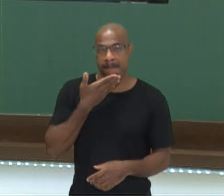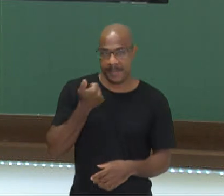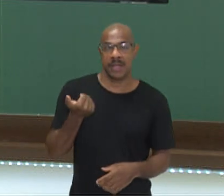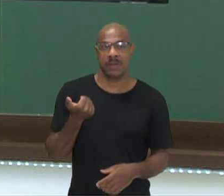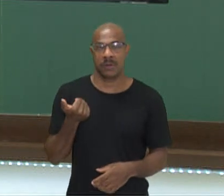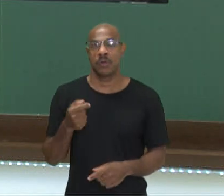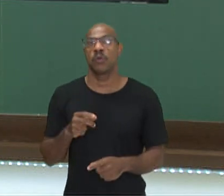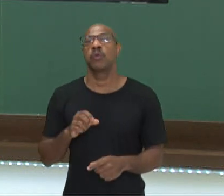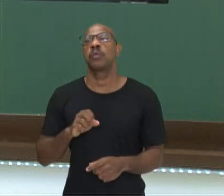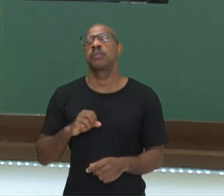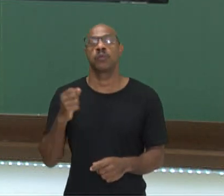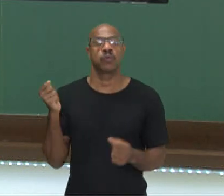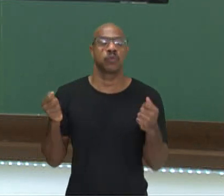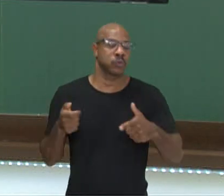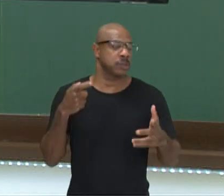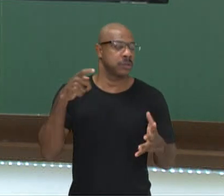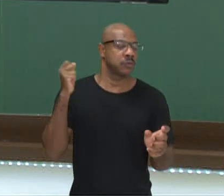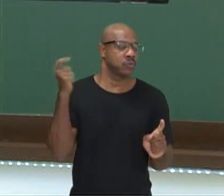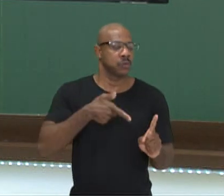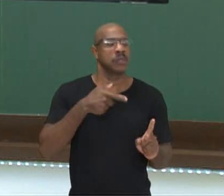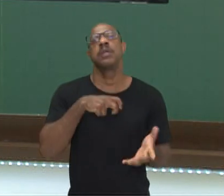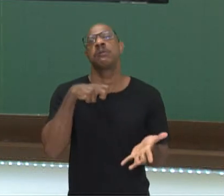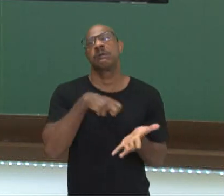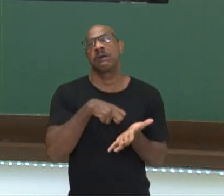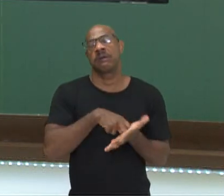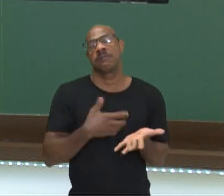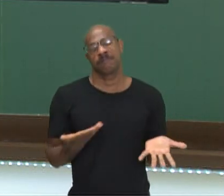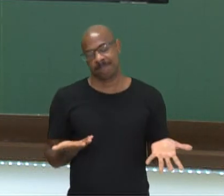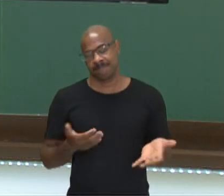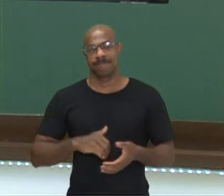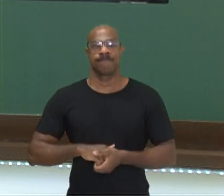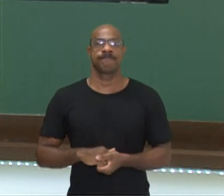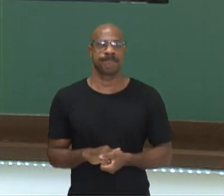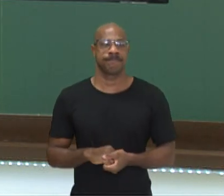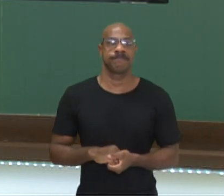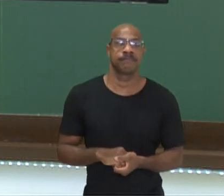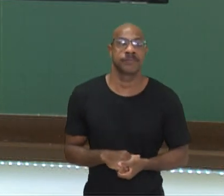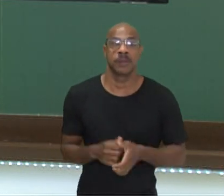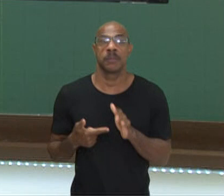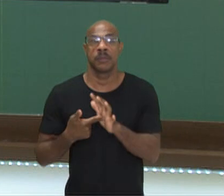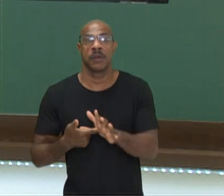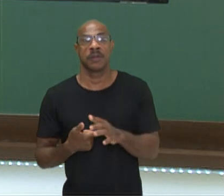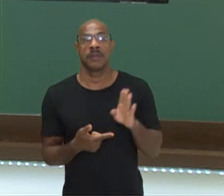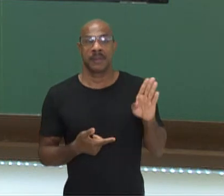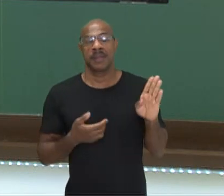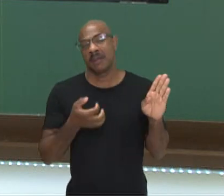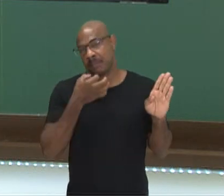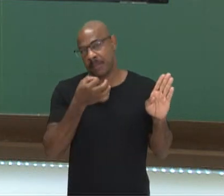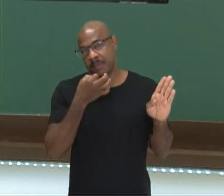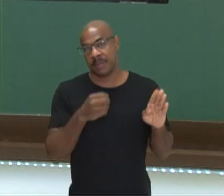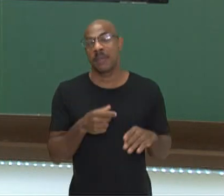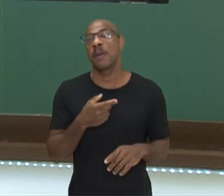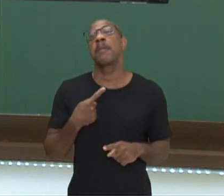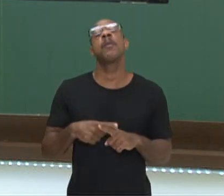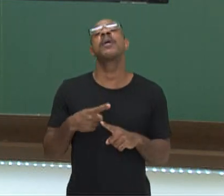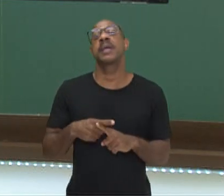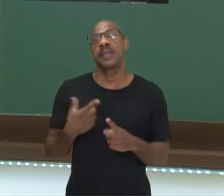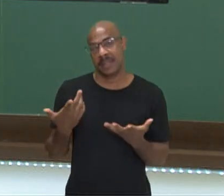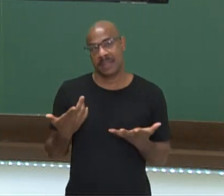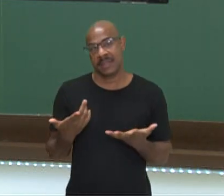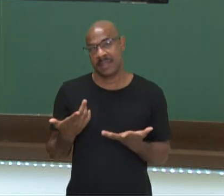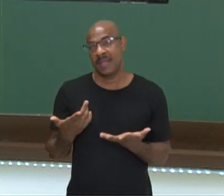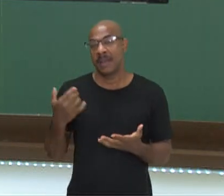Isso mesmo. Então, nós temos aqui a resposta da letra B, que mostra uma argumentação. Por que é válido debater o bullying,